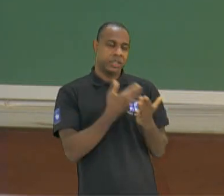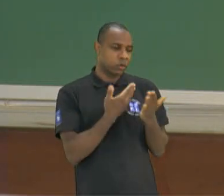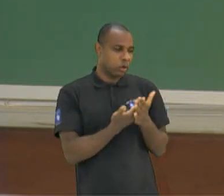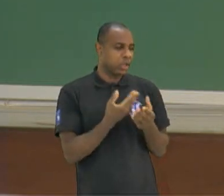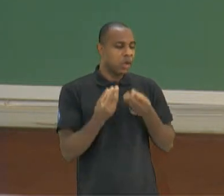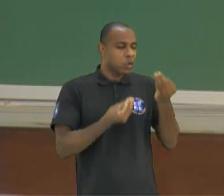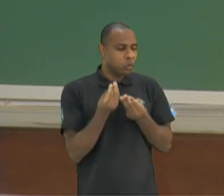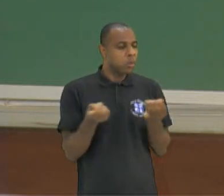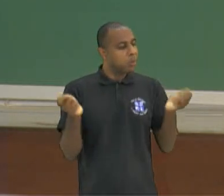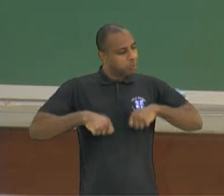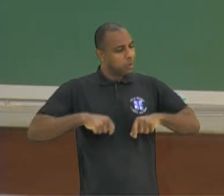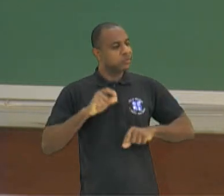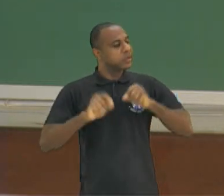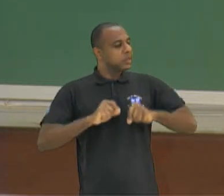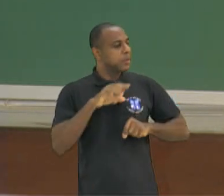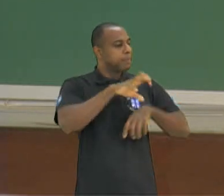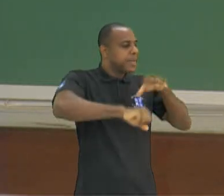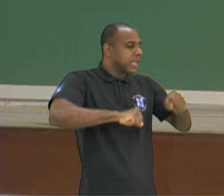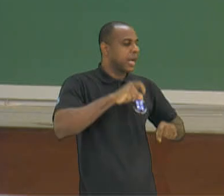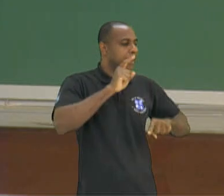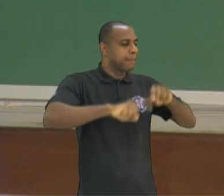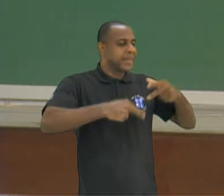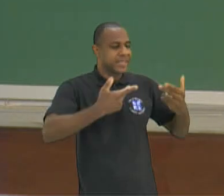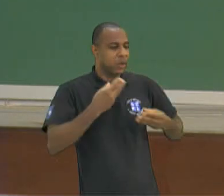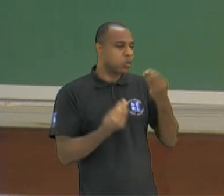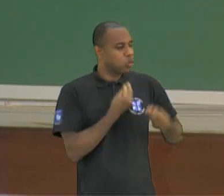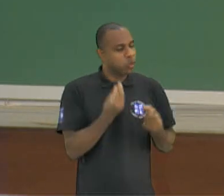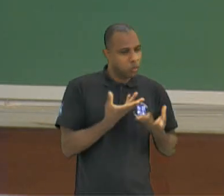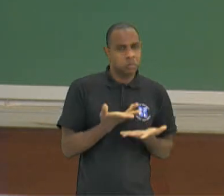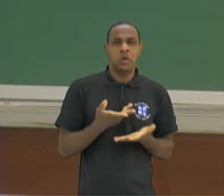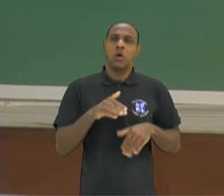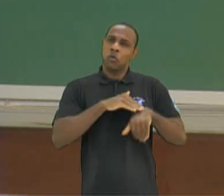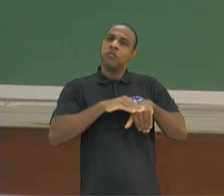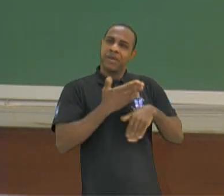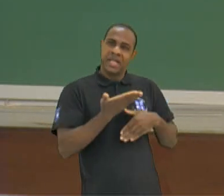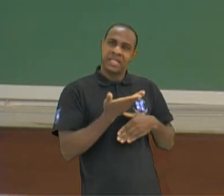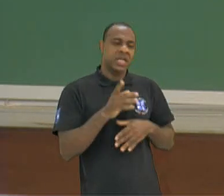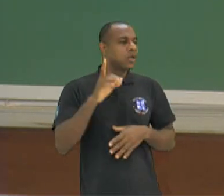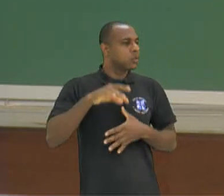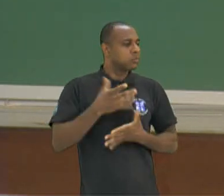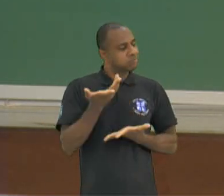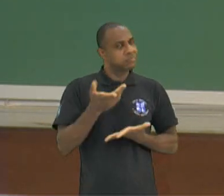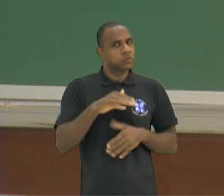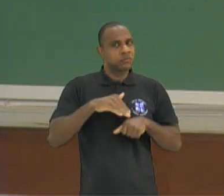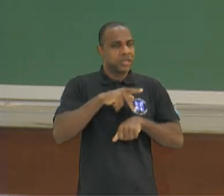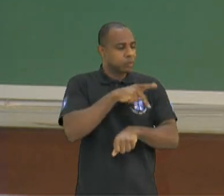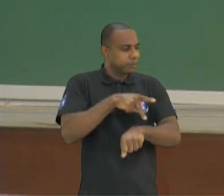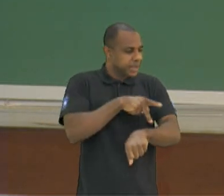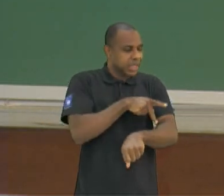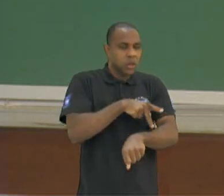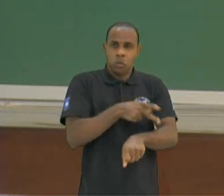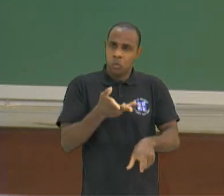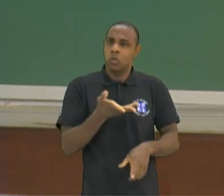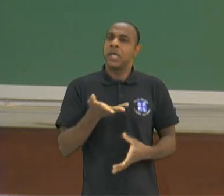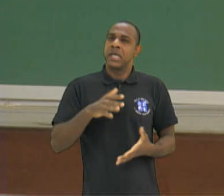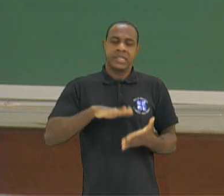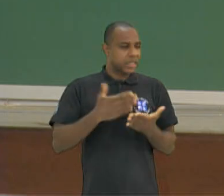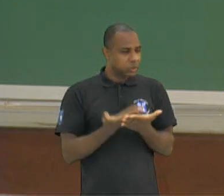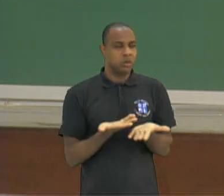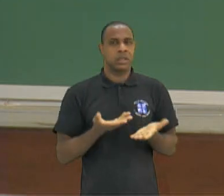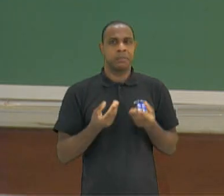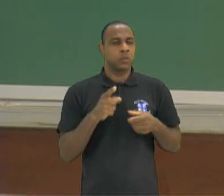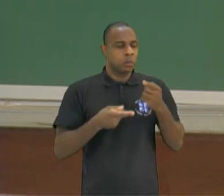material impresso, converse com a equipe pedagógica, com a direção da sua escola para auxiliá-los, ok? Na aula